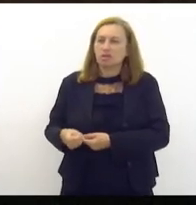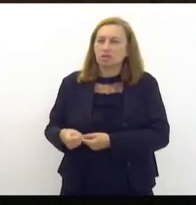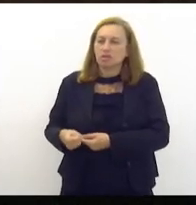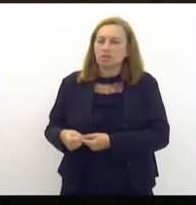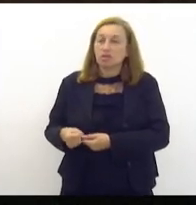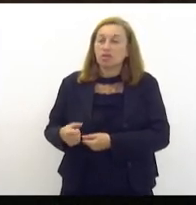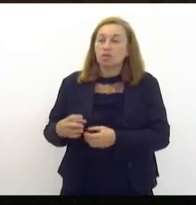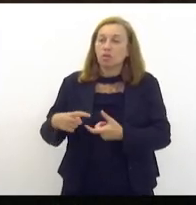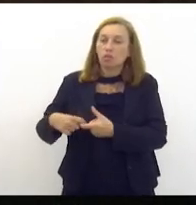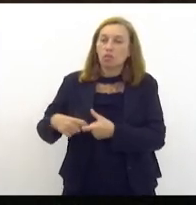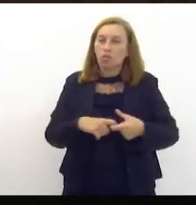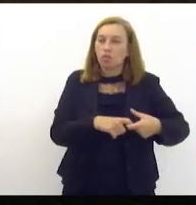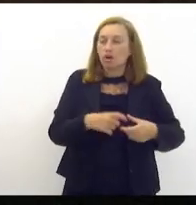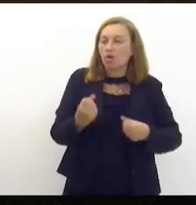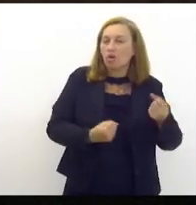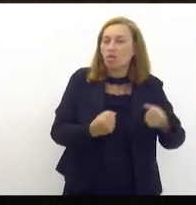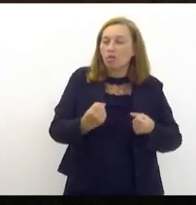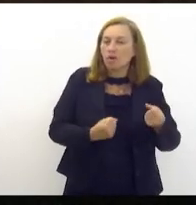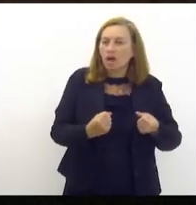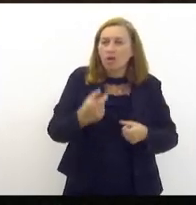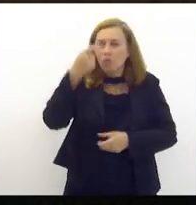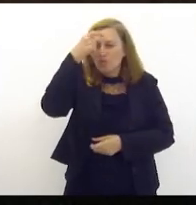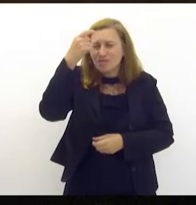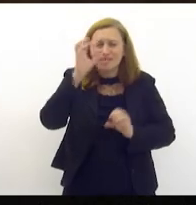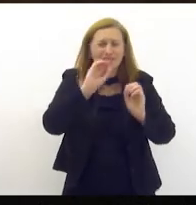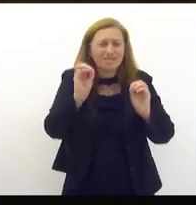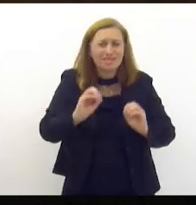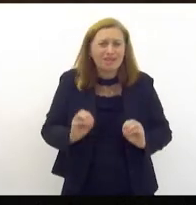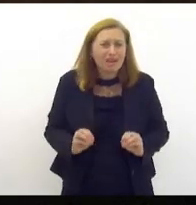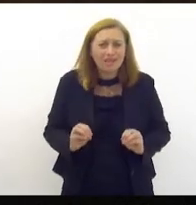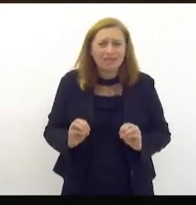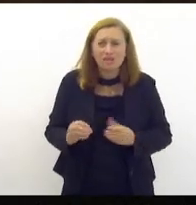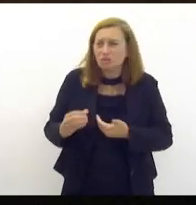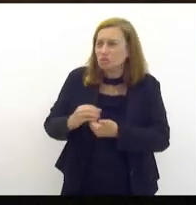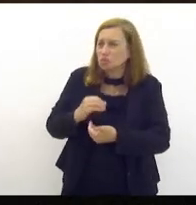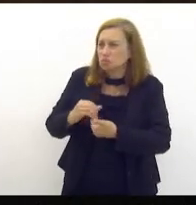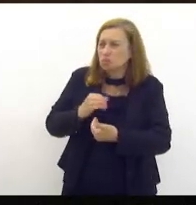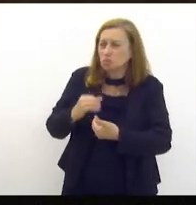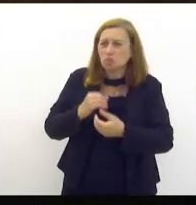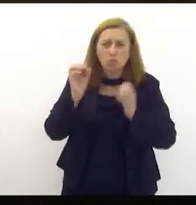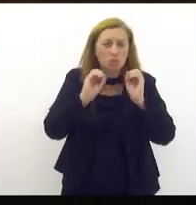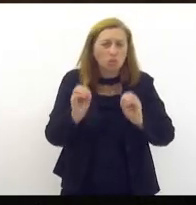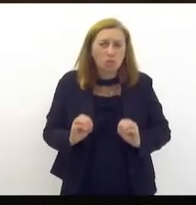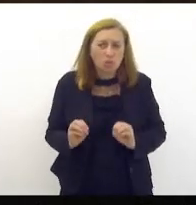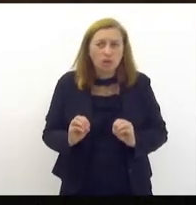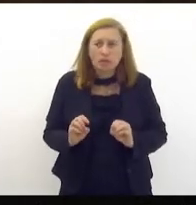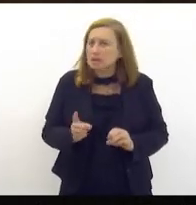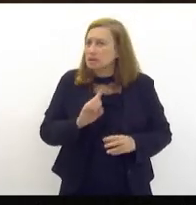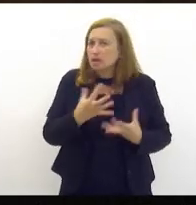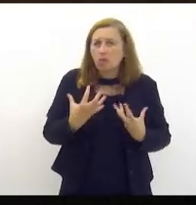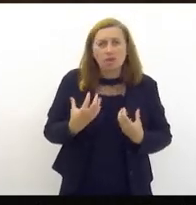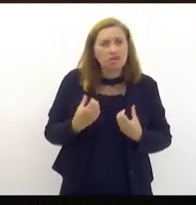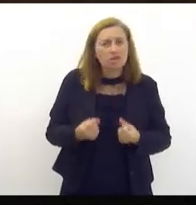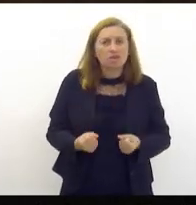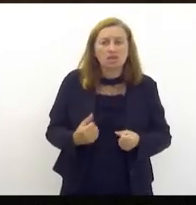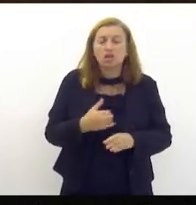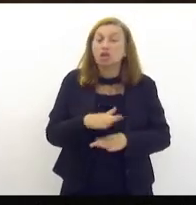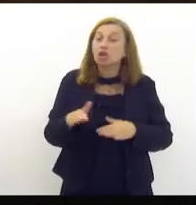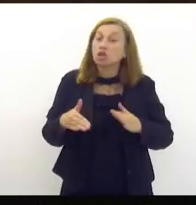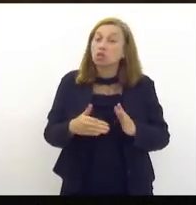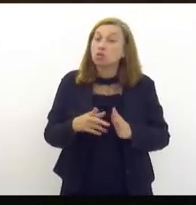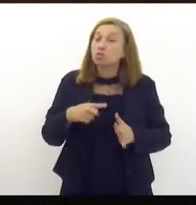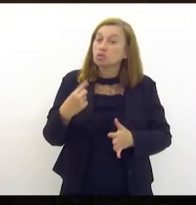carro rebocado sem nenhuma coerência, sem nenhum aviso, sem nenhuma orientação. Algo inaceitável que todos